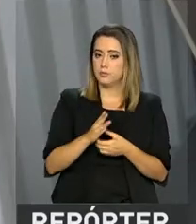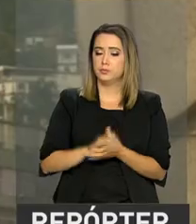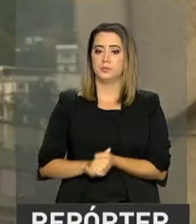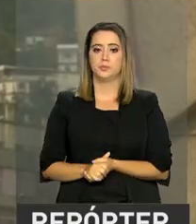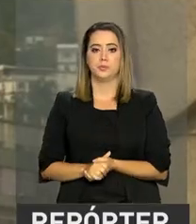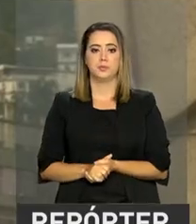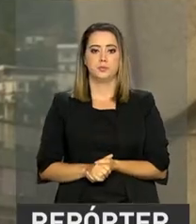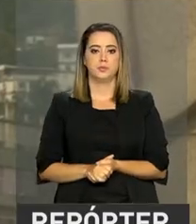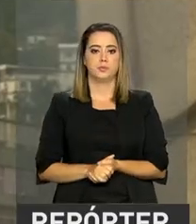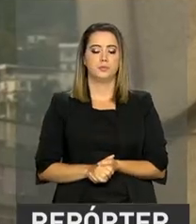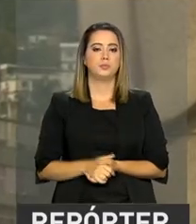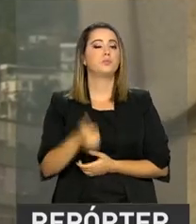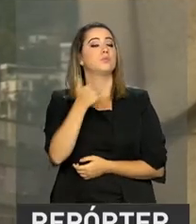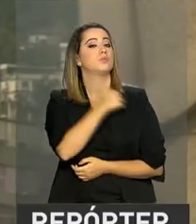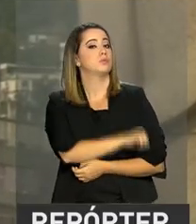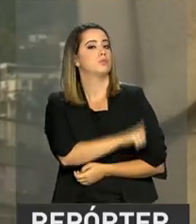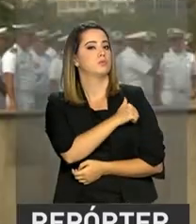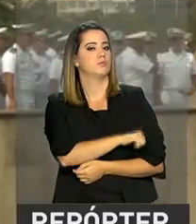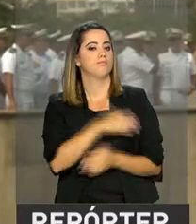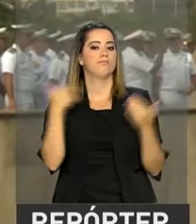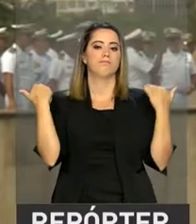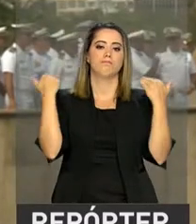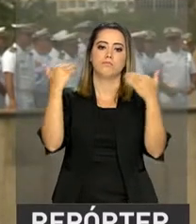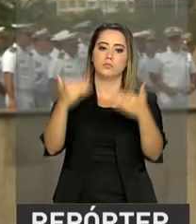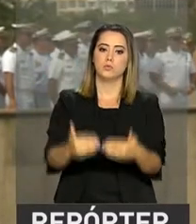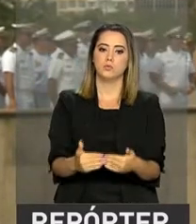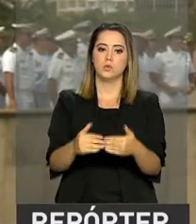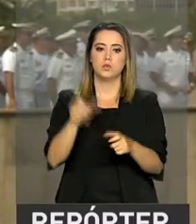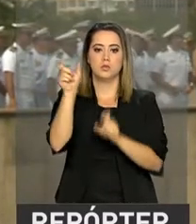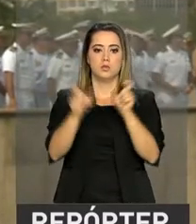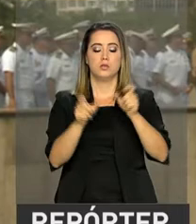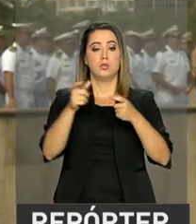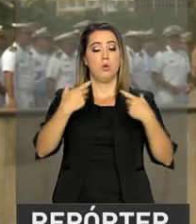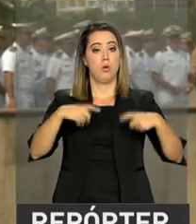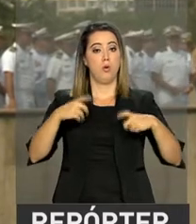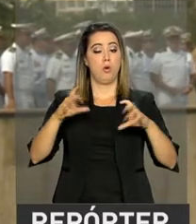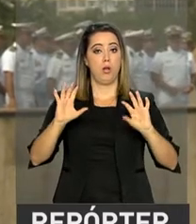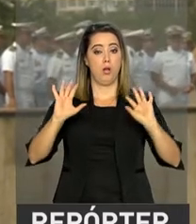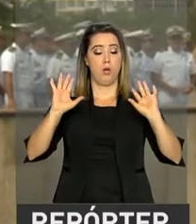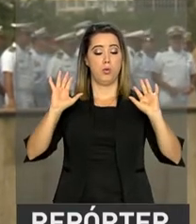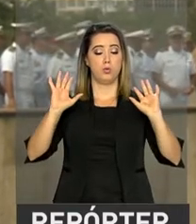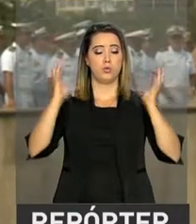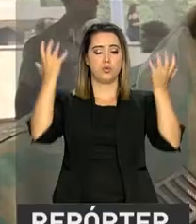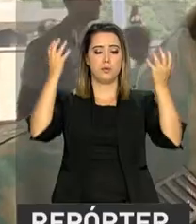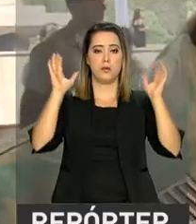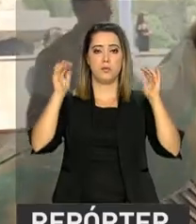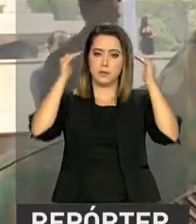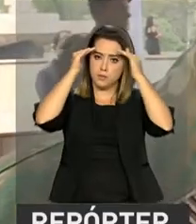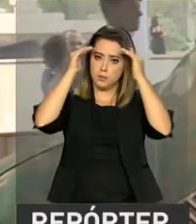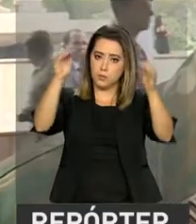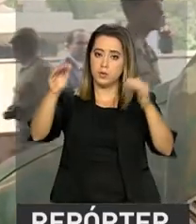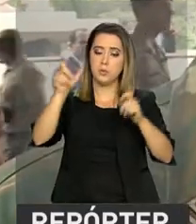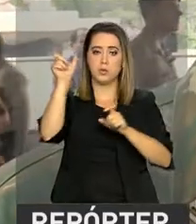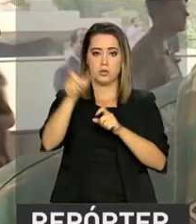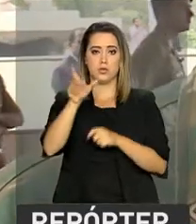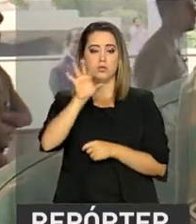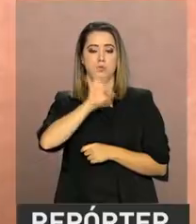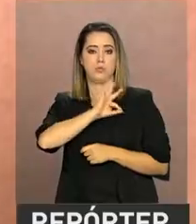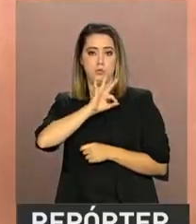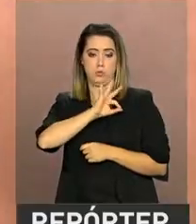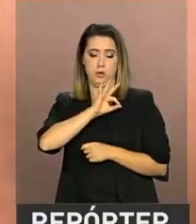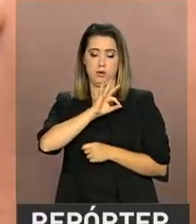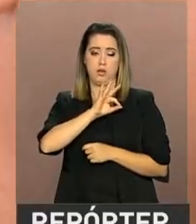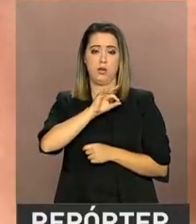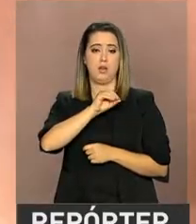Brasil. No Rio de Janeiro, diante do monumento aos pracinhas que atuaram na Segunda Guerra Mundial, o capitão Campos Melo,